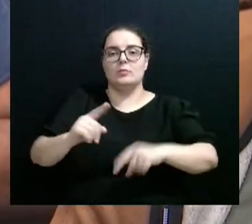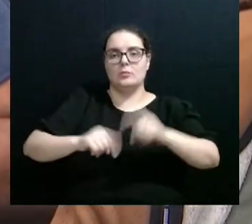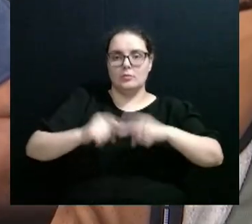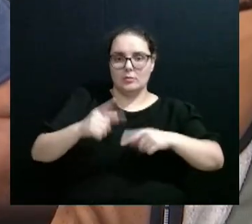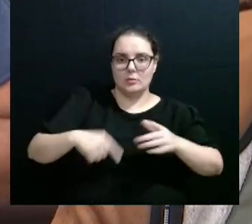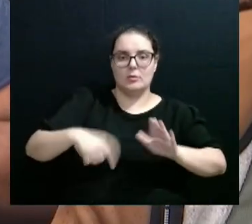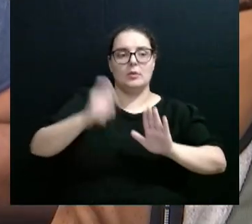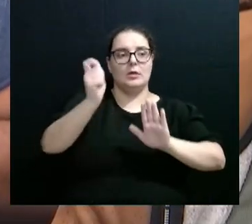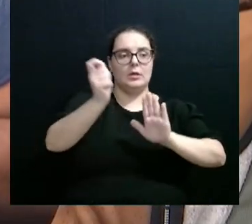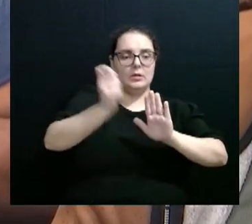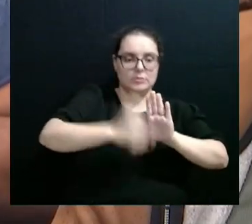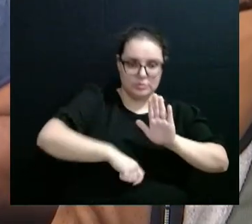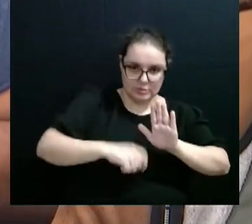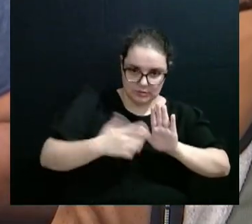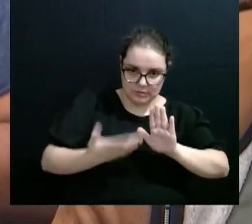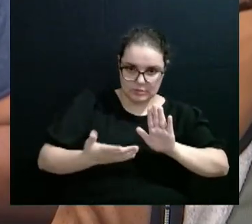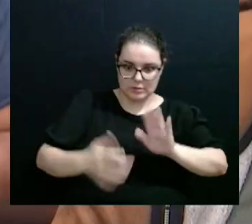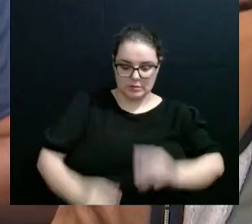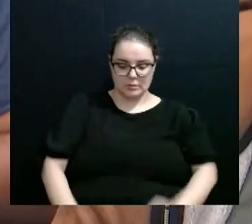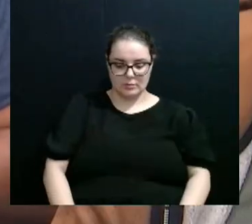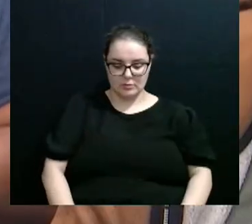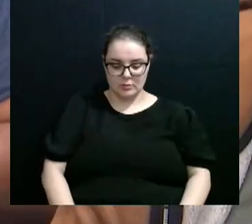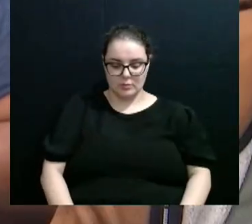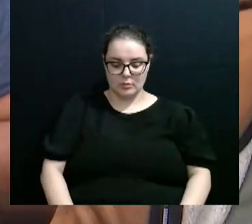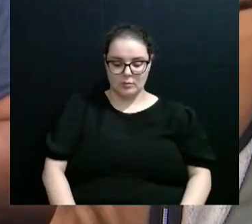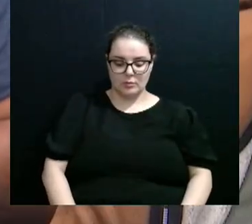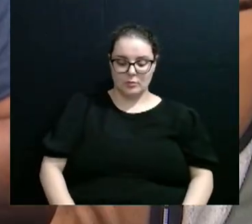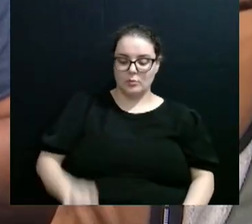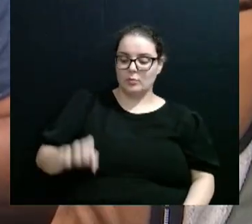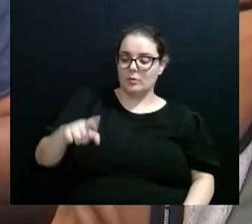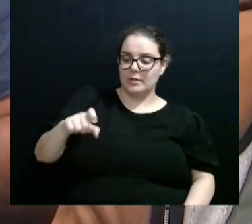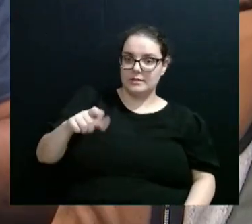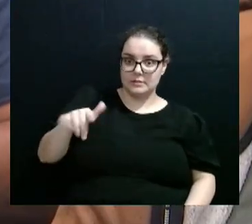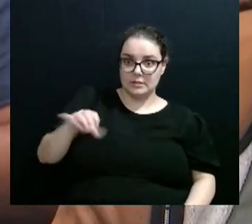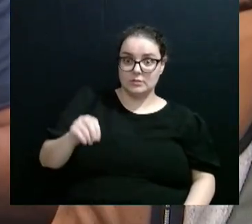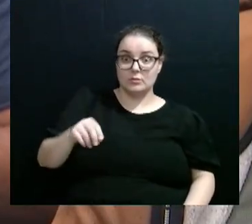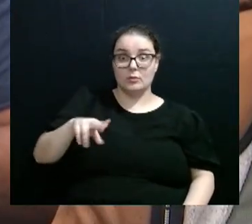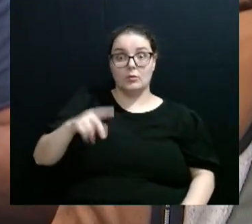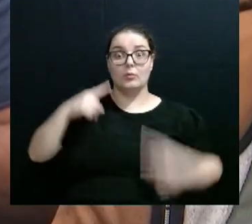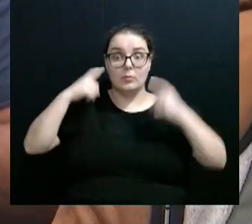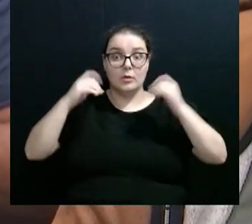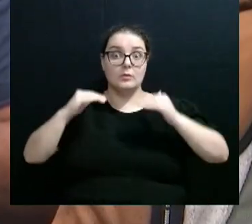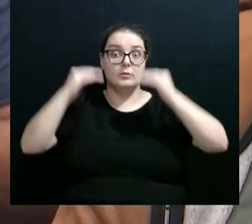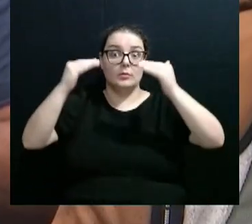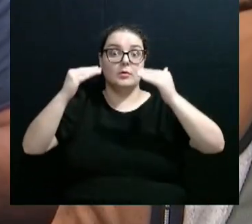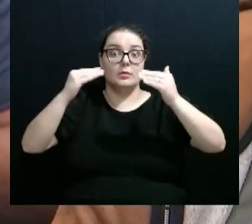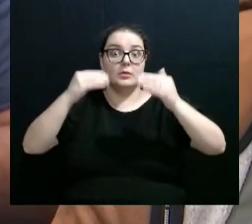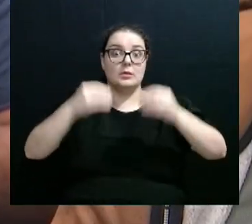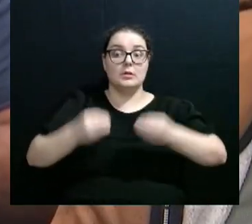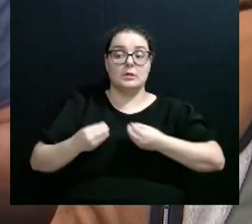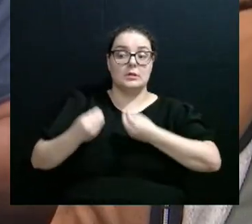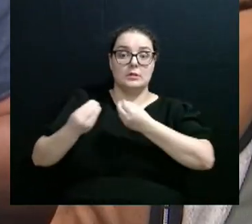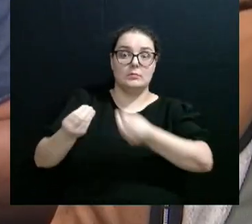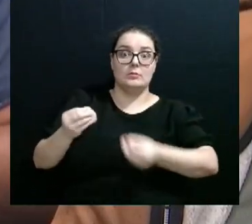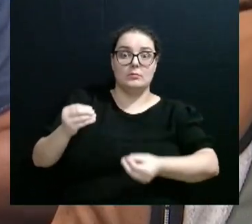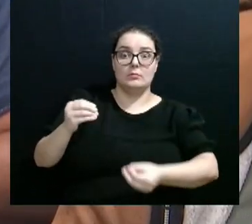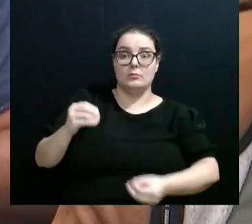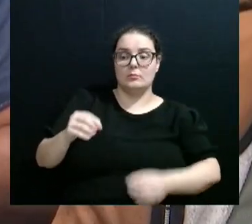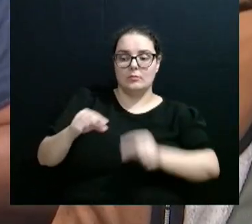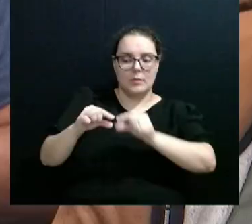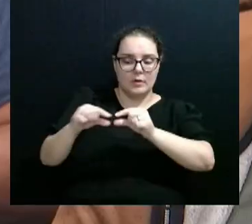registrar o excesso ou volume normal e entregar uma tarja, uma fitinha